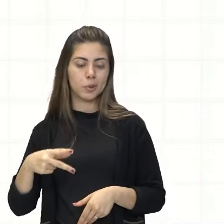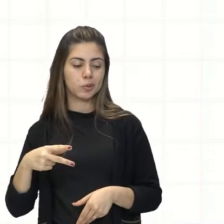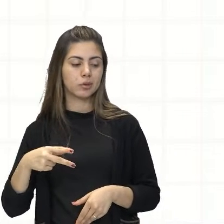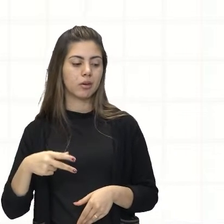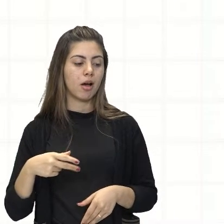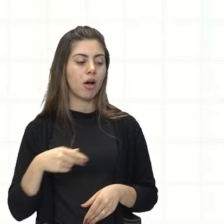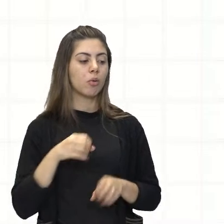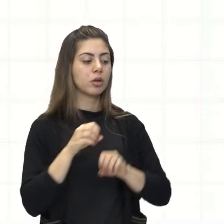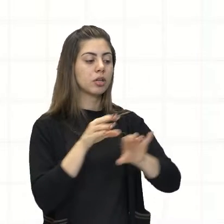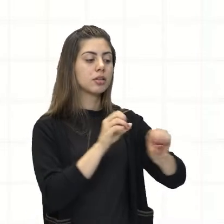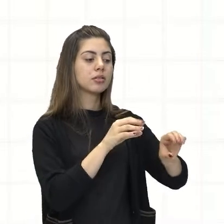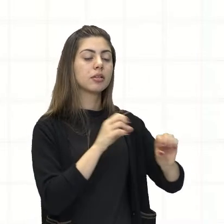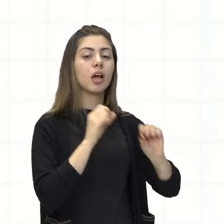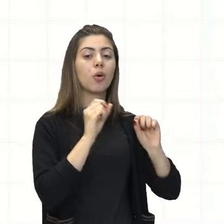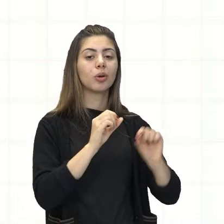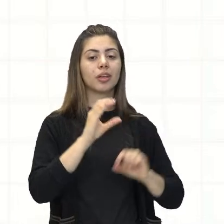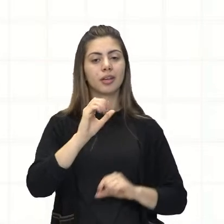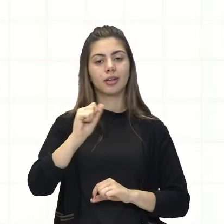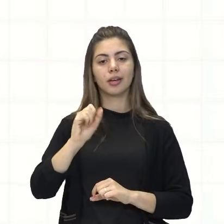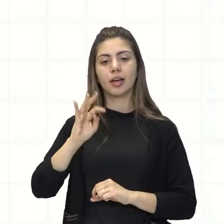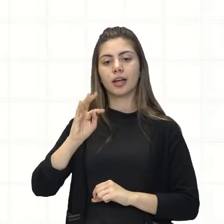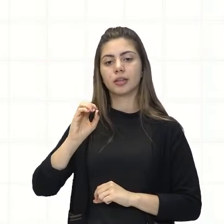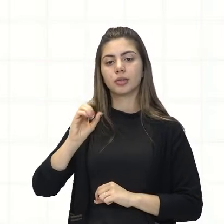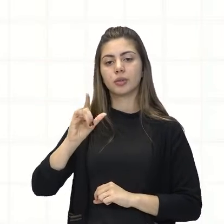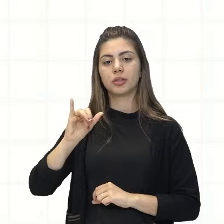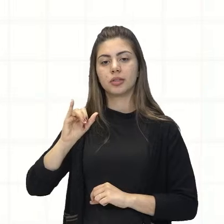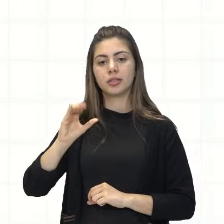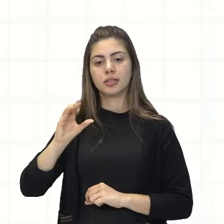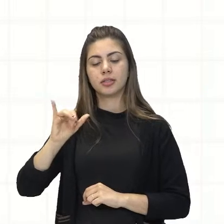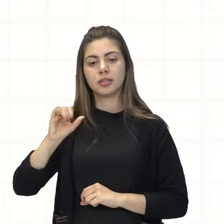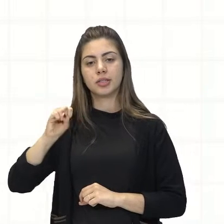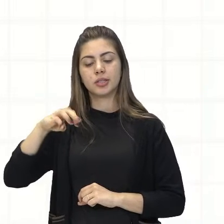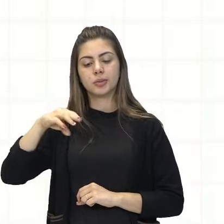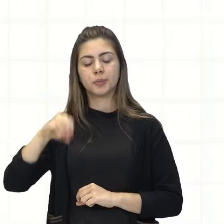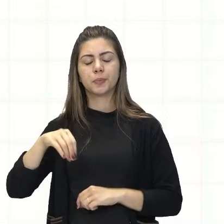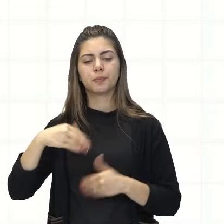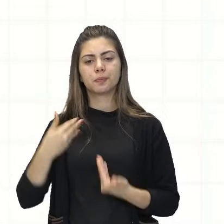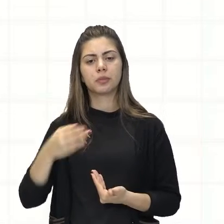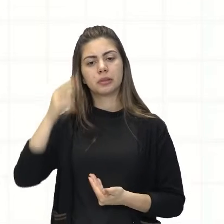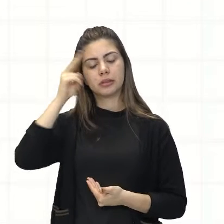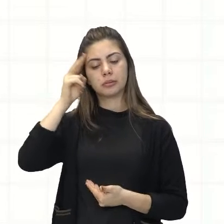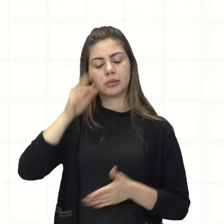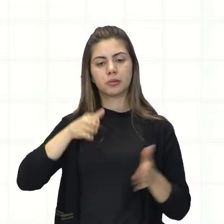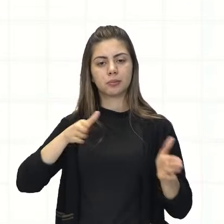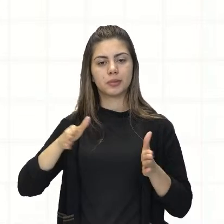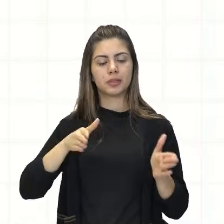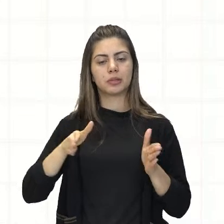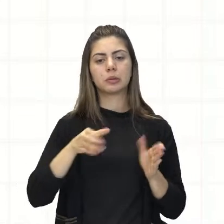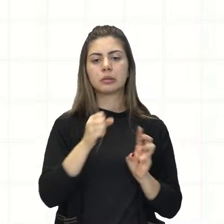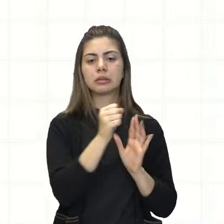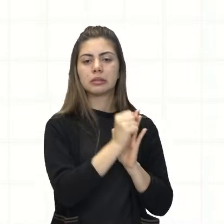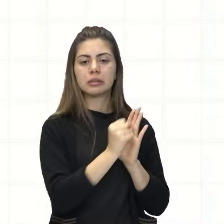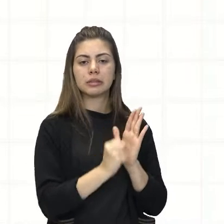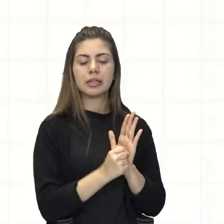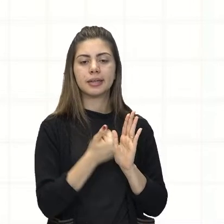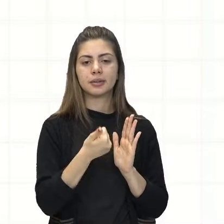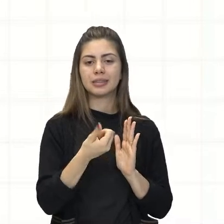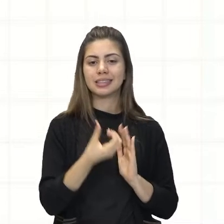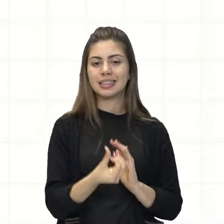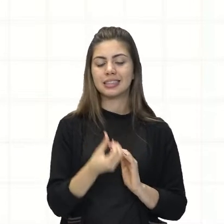o catolicismo. Lembrando que aquele período ali no século XVI, quando a gente tem início